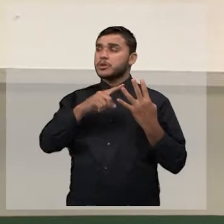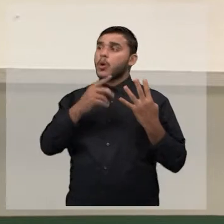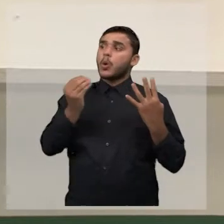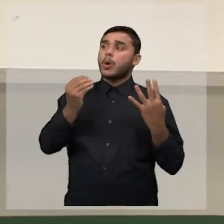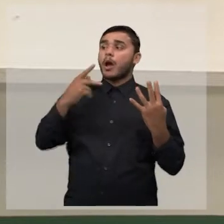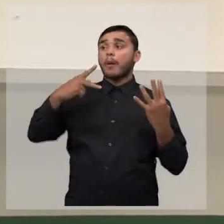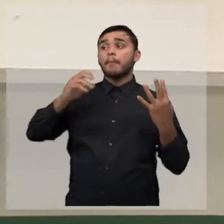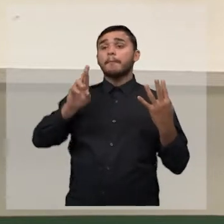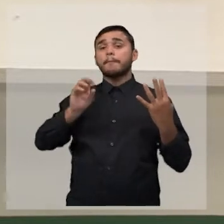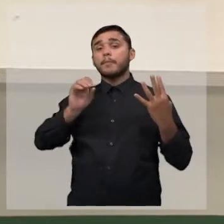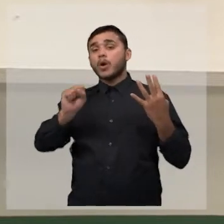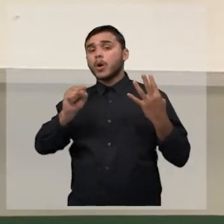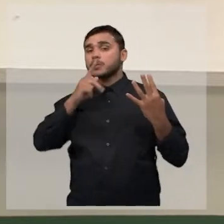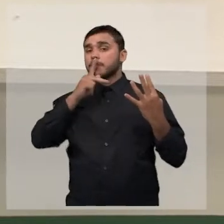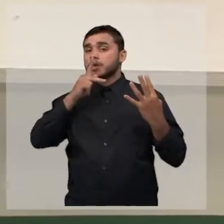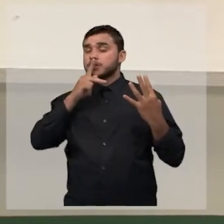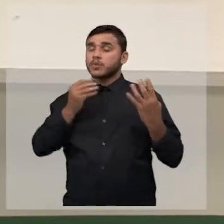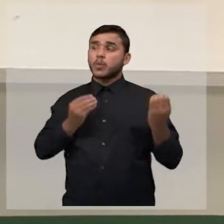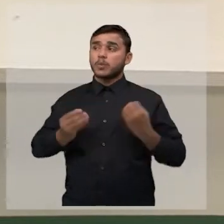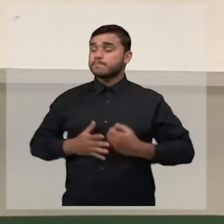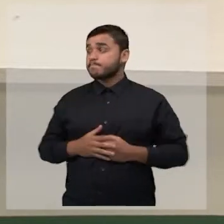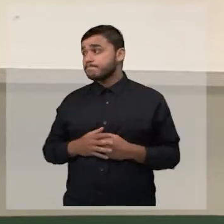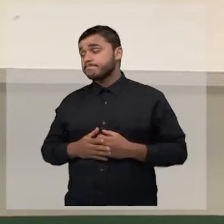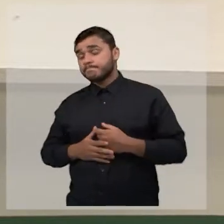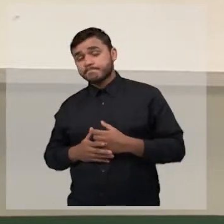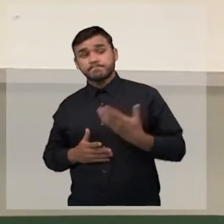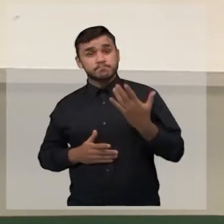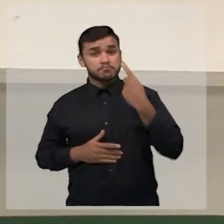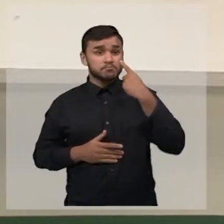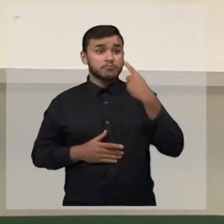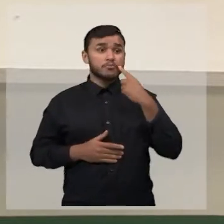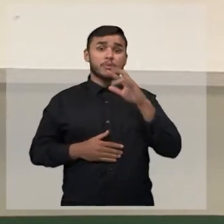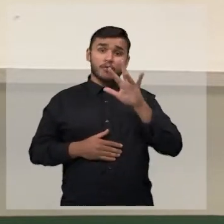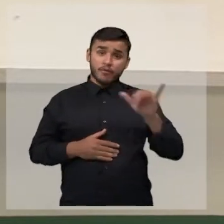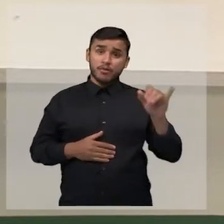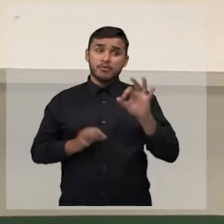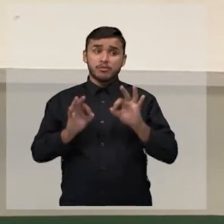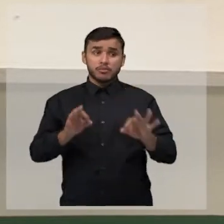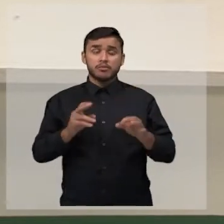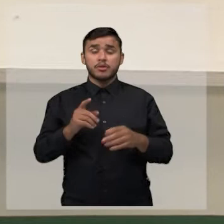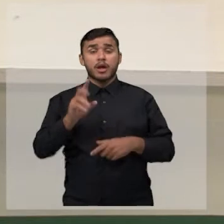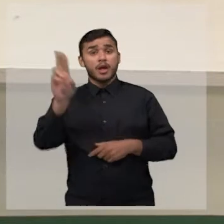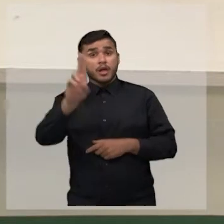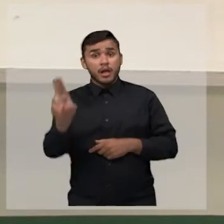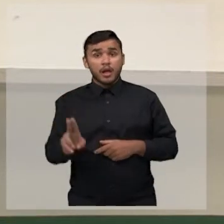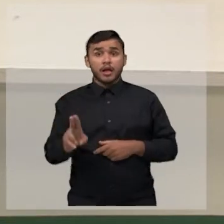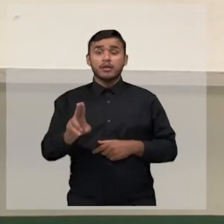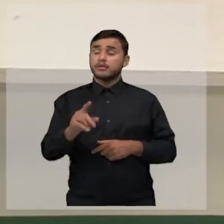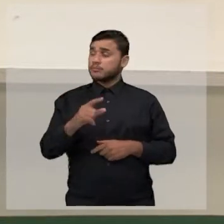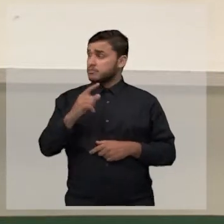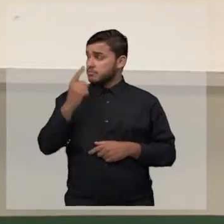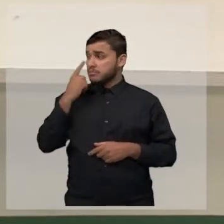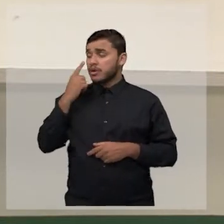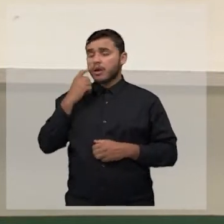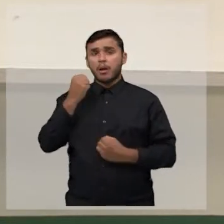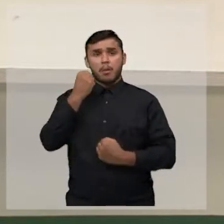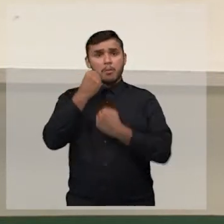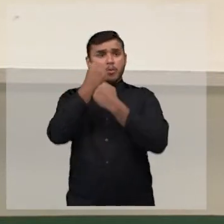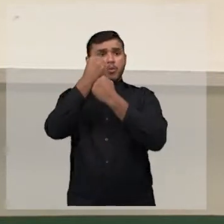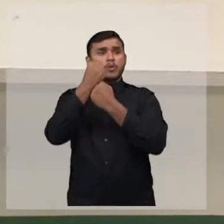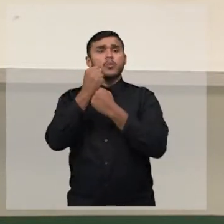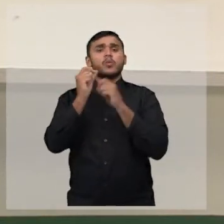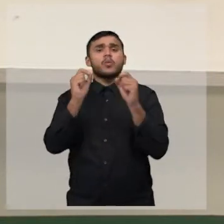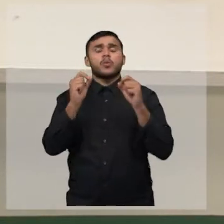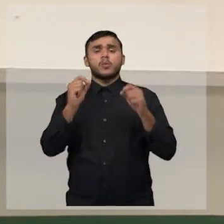Podemos, e até mesmo num processo mais adiante, o Tasso poderá vir apoiar